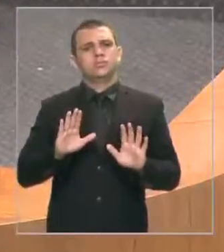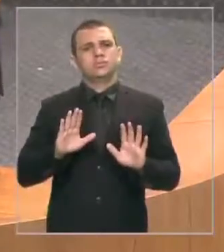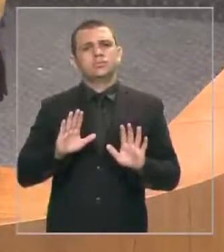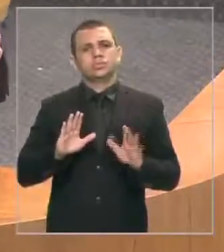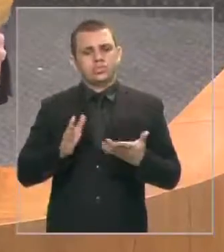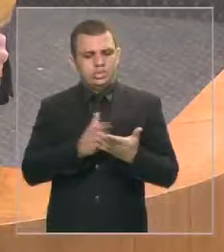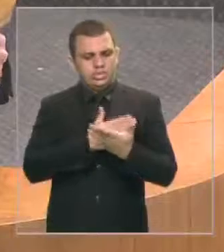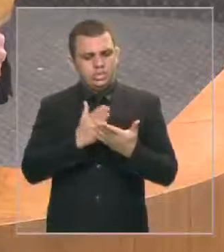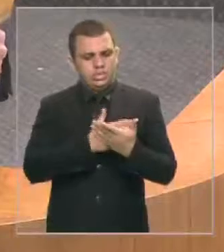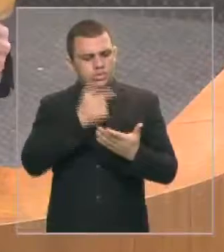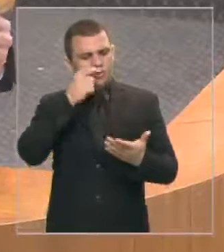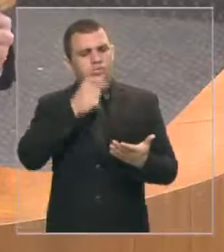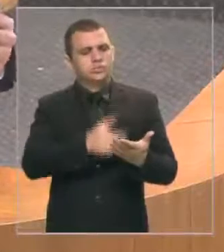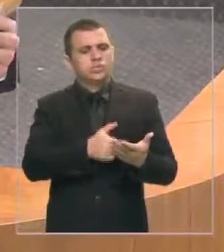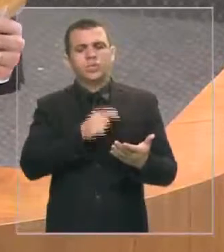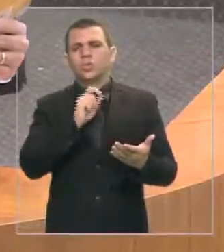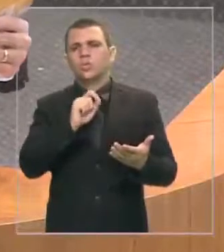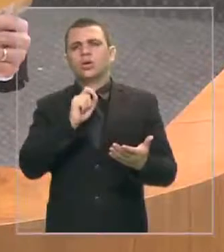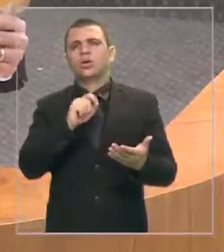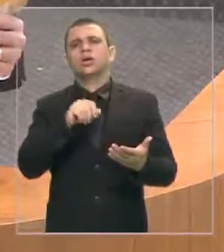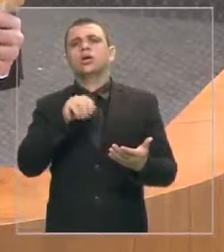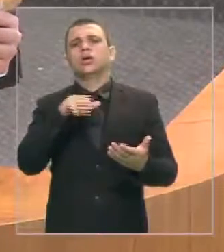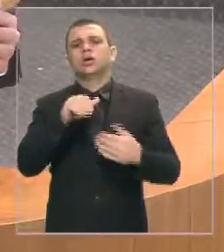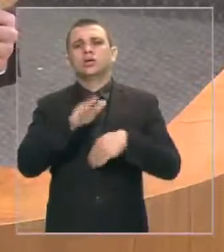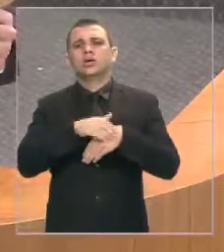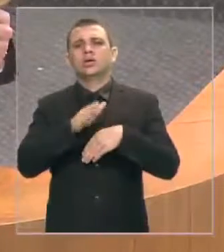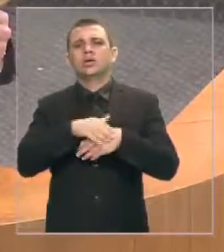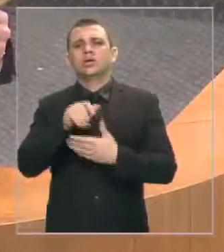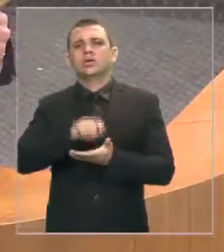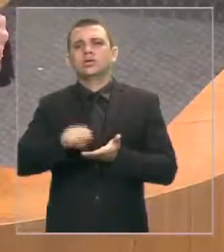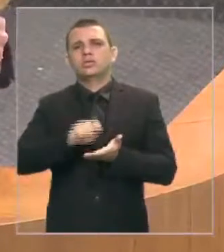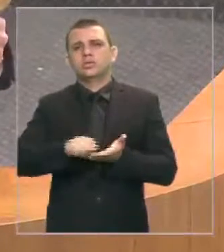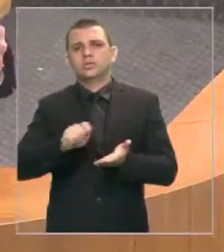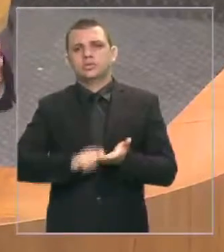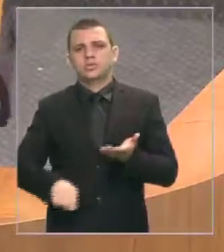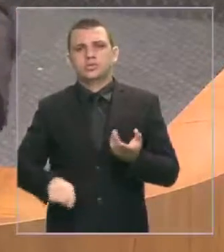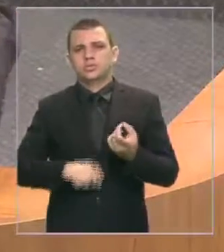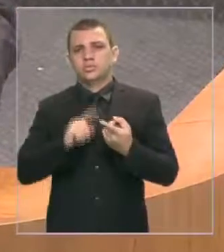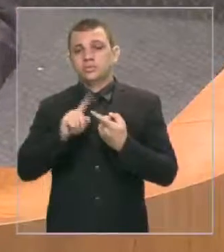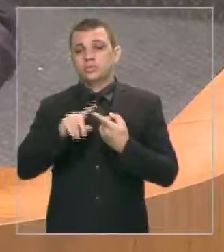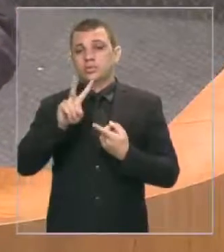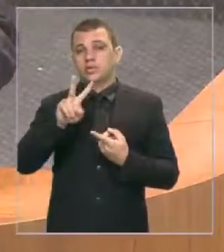livro são os autores, Vadir Damus